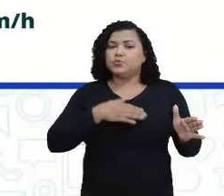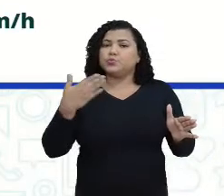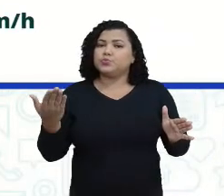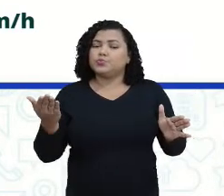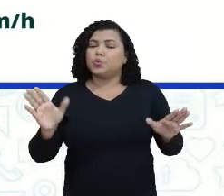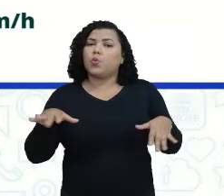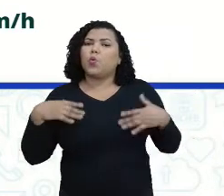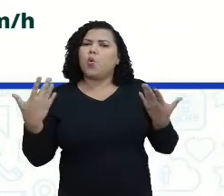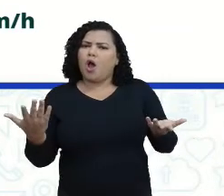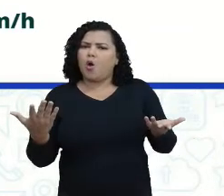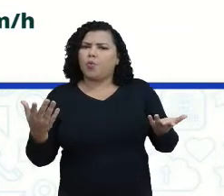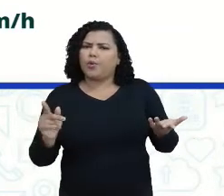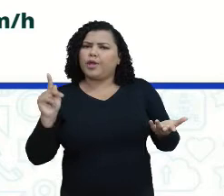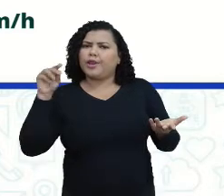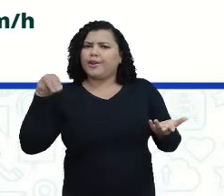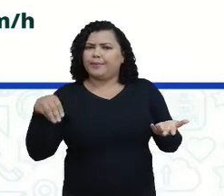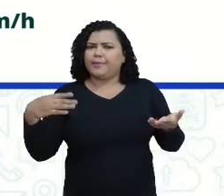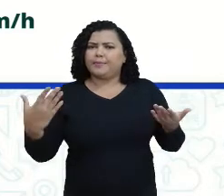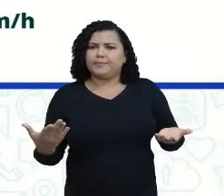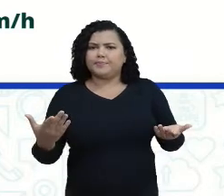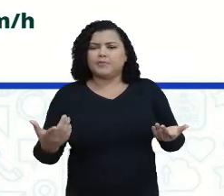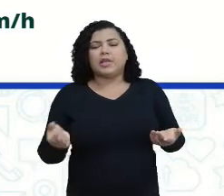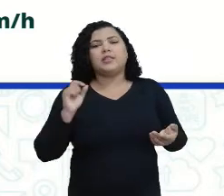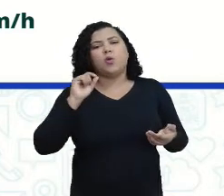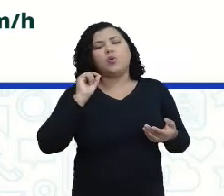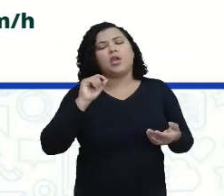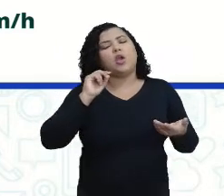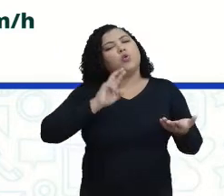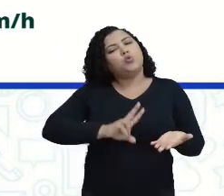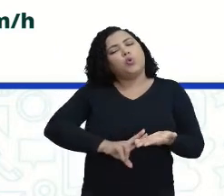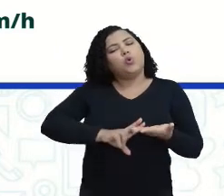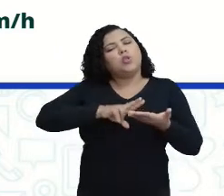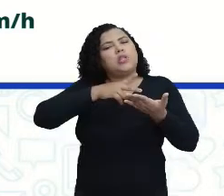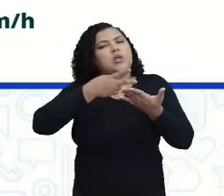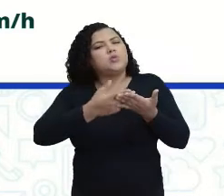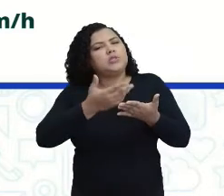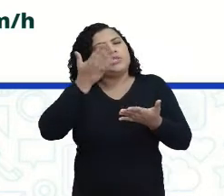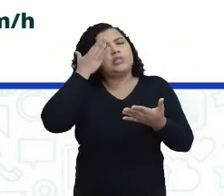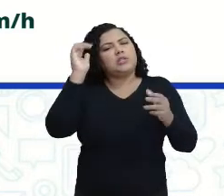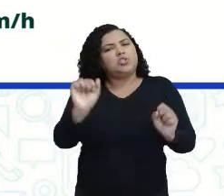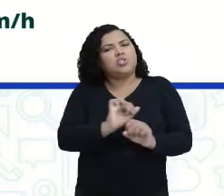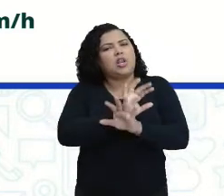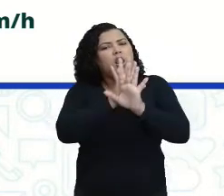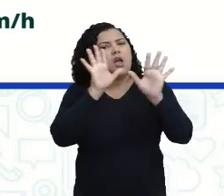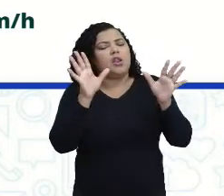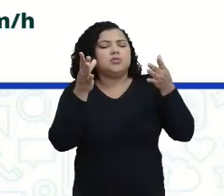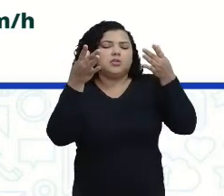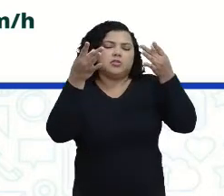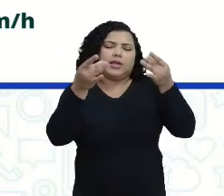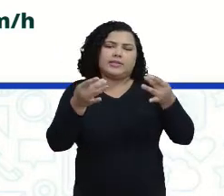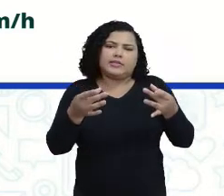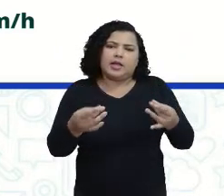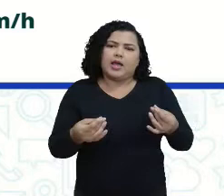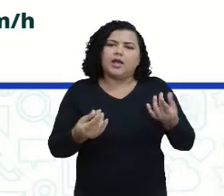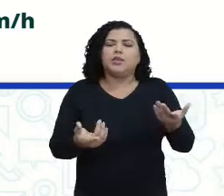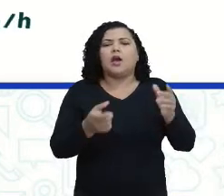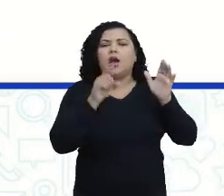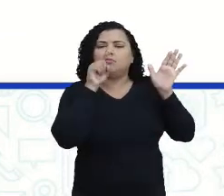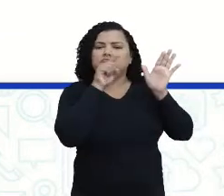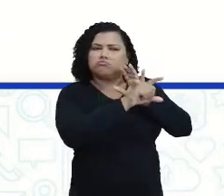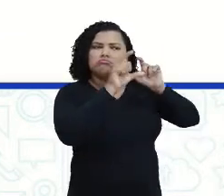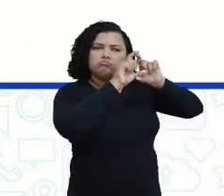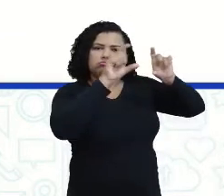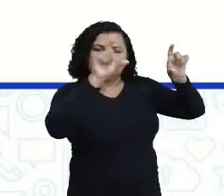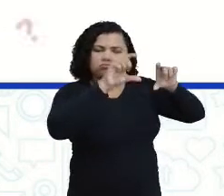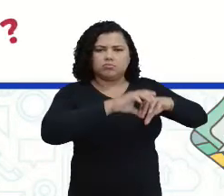que isso que eu escrevi aqui é a tradução daquele problema já para a linguagem que eu vou utilizar, para a técnica que eu vou